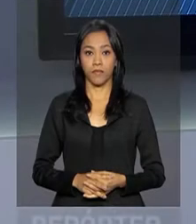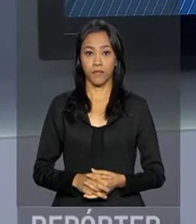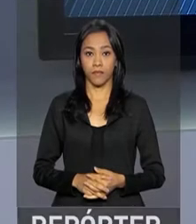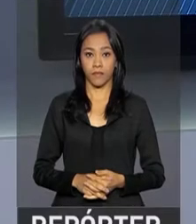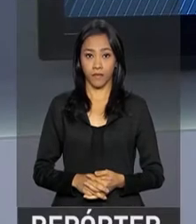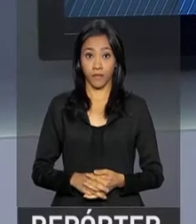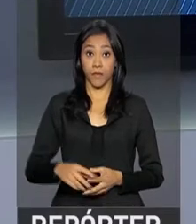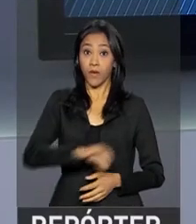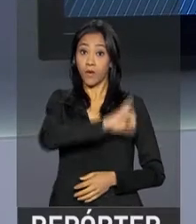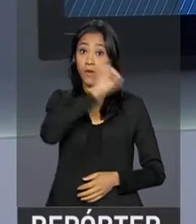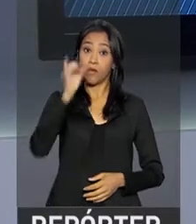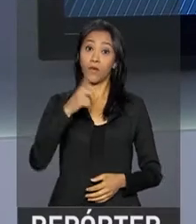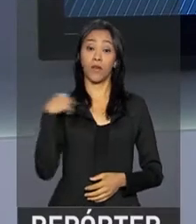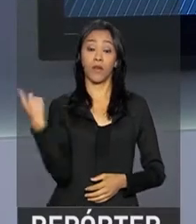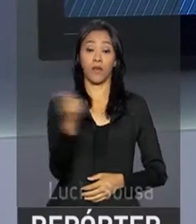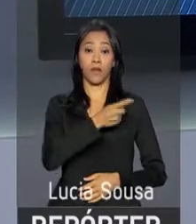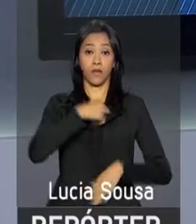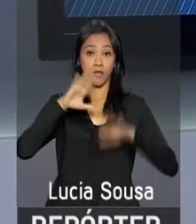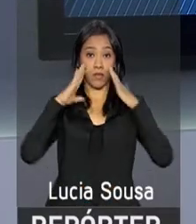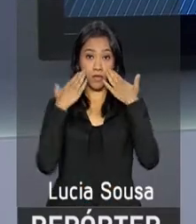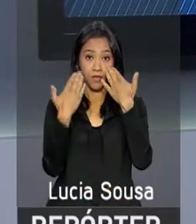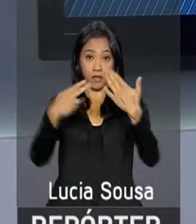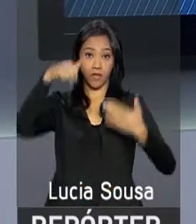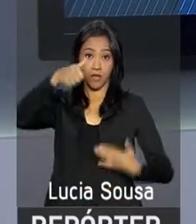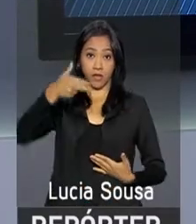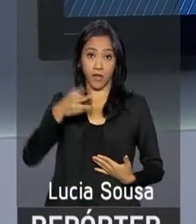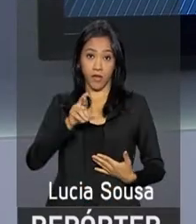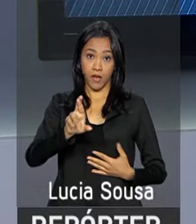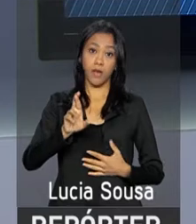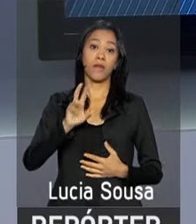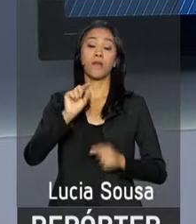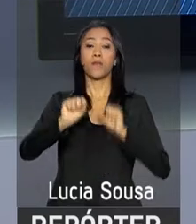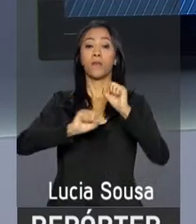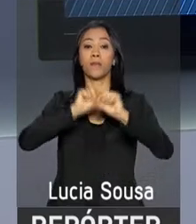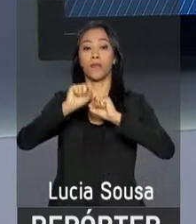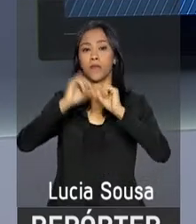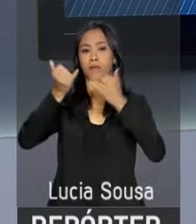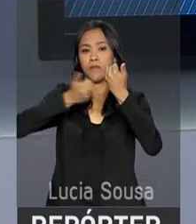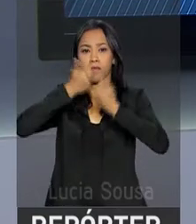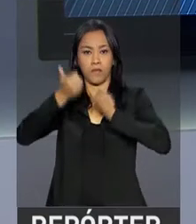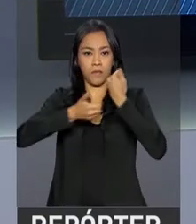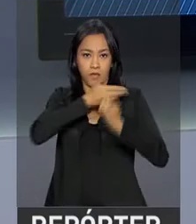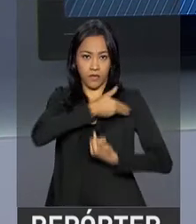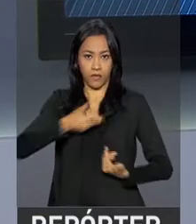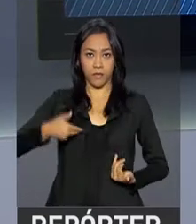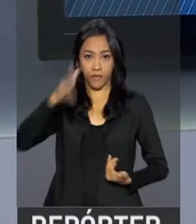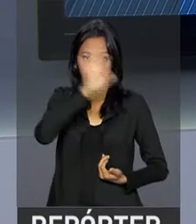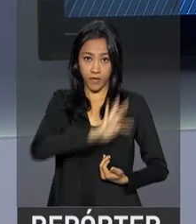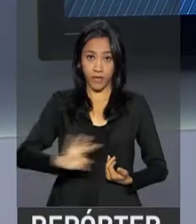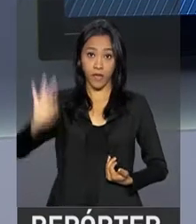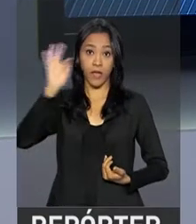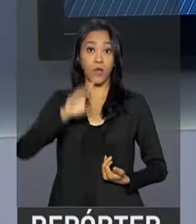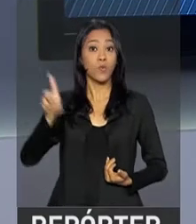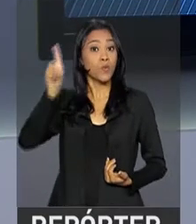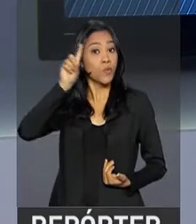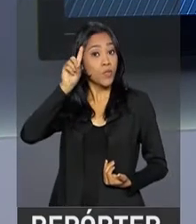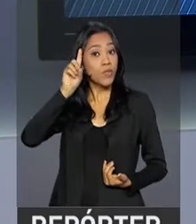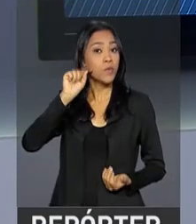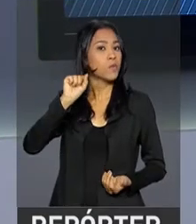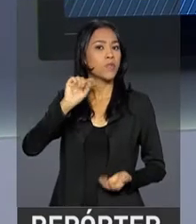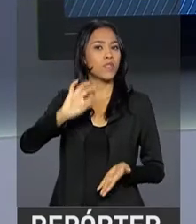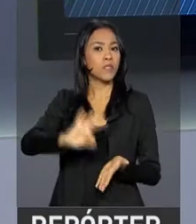ou a voltarmos com repórter nbr e as notícias do governo federal as datas para inscrição no fies